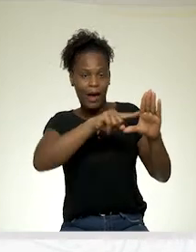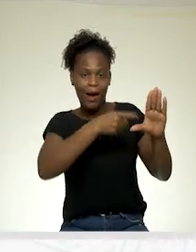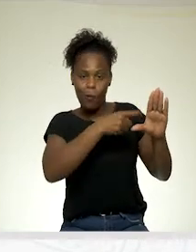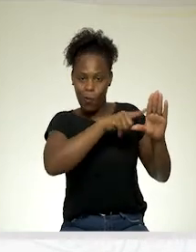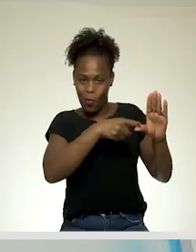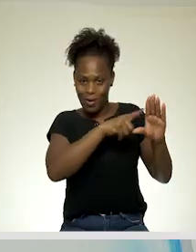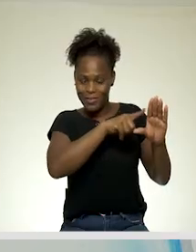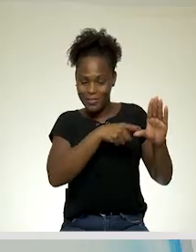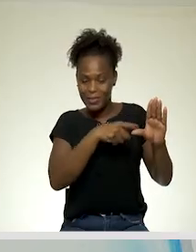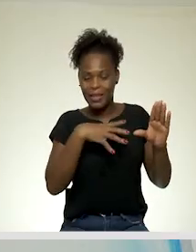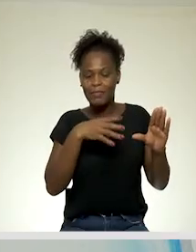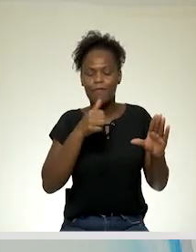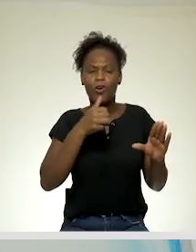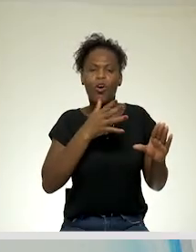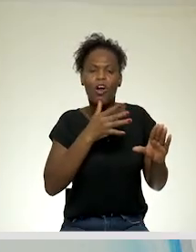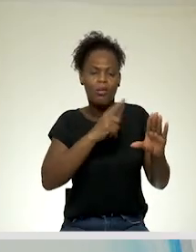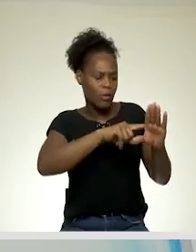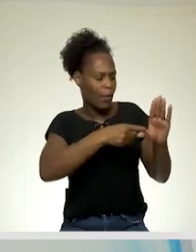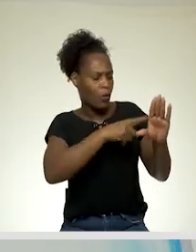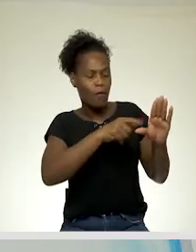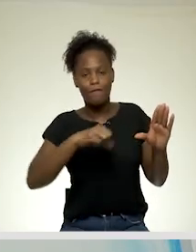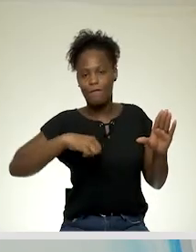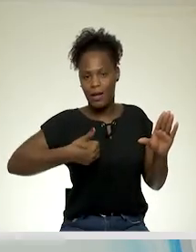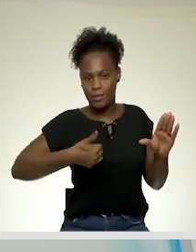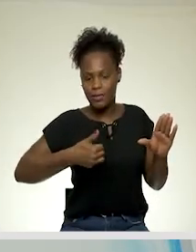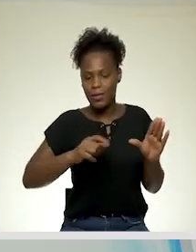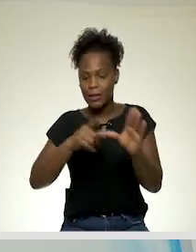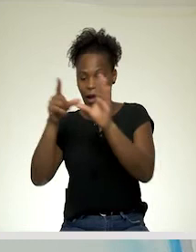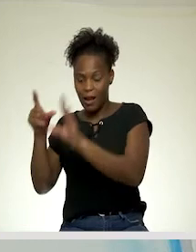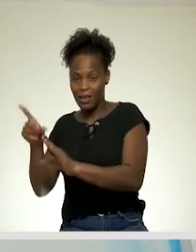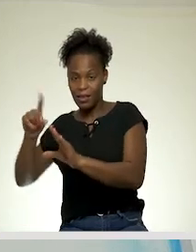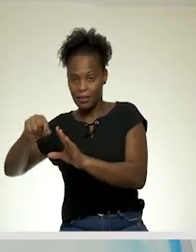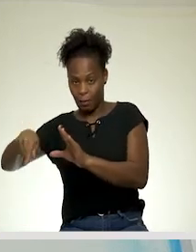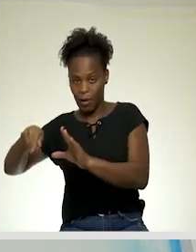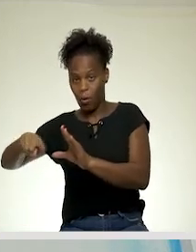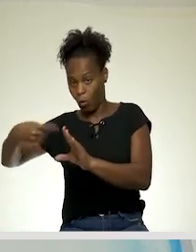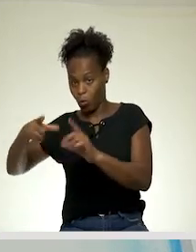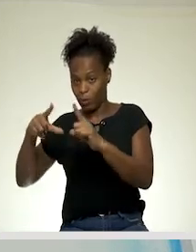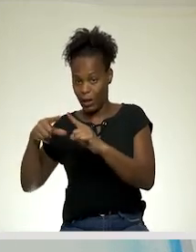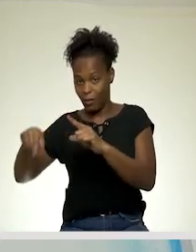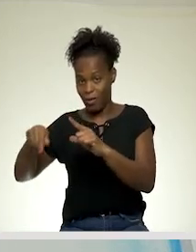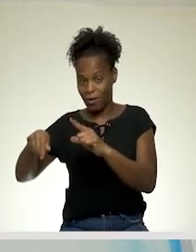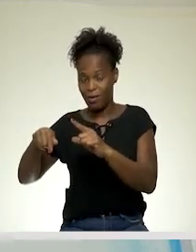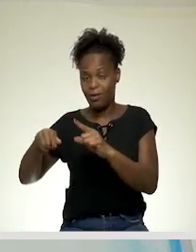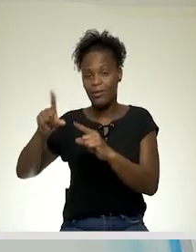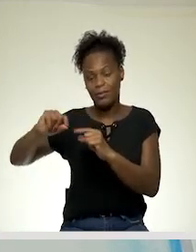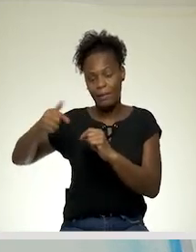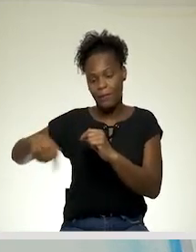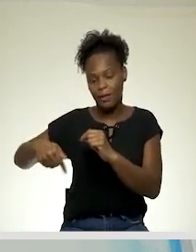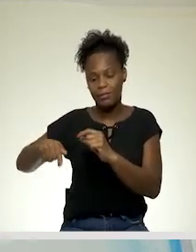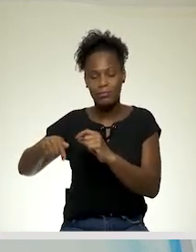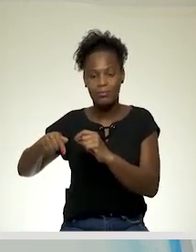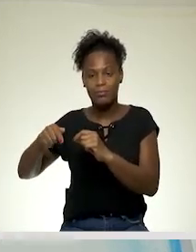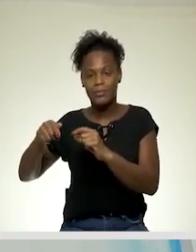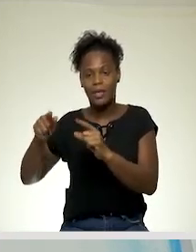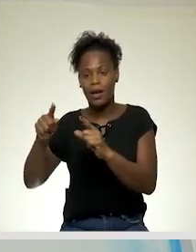a ver aqui ângulo verde. Do outro lado nós temos um outro triângulo. Também esse lado